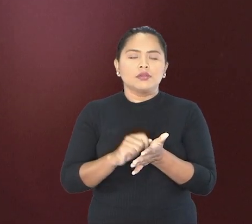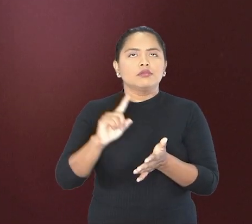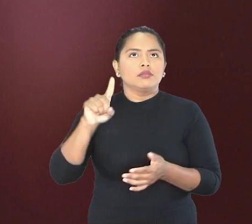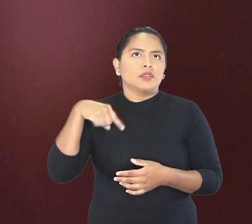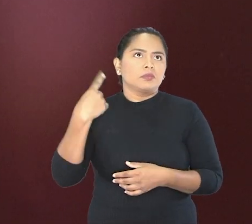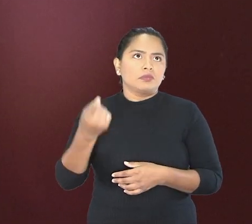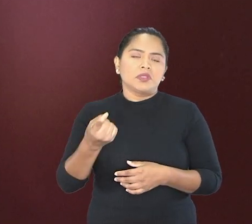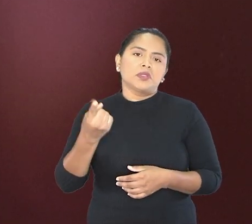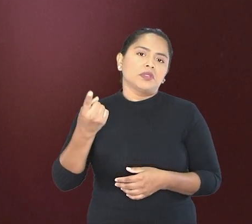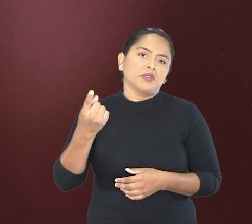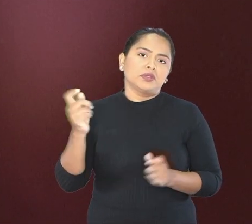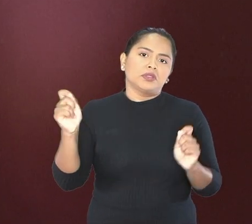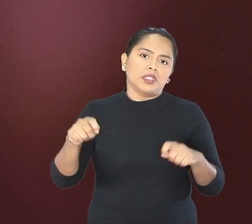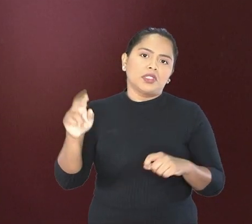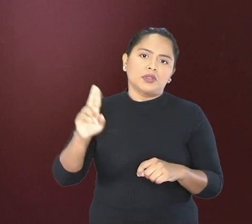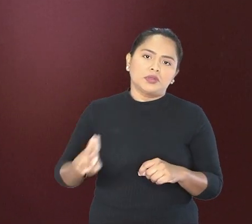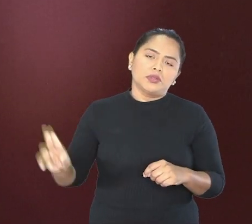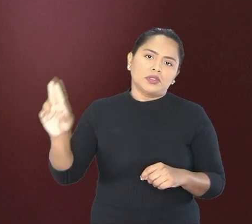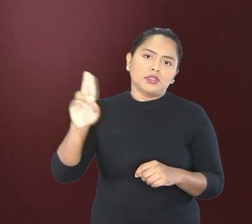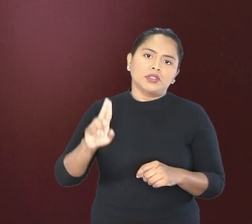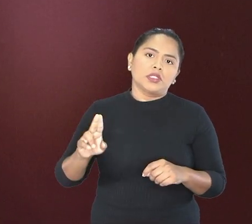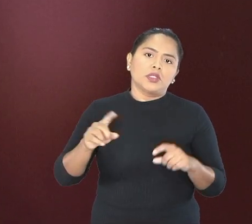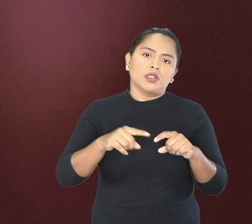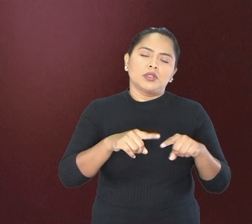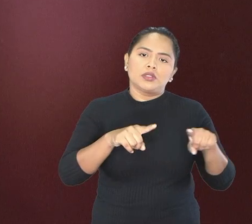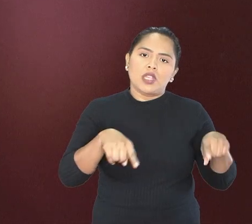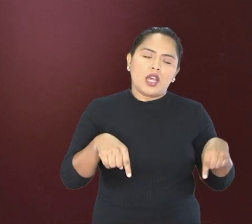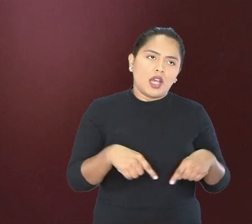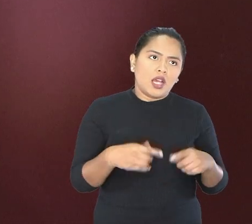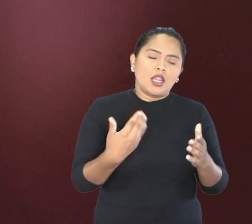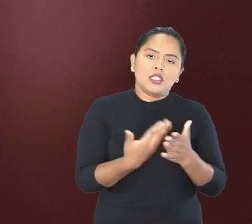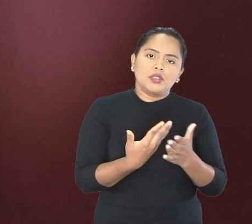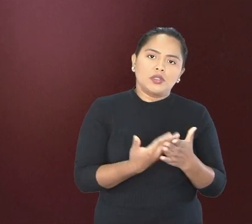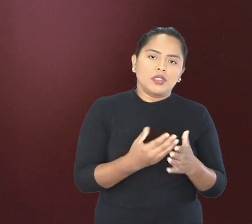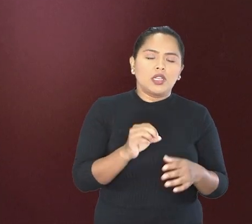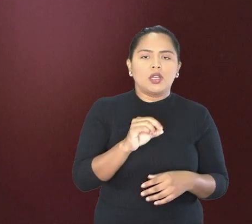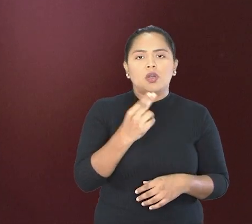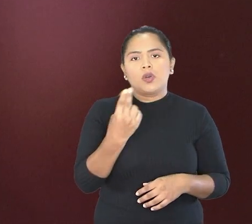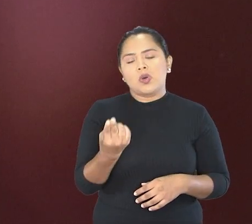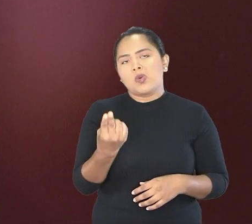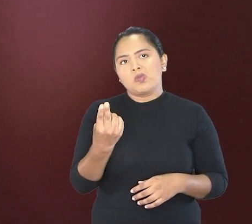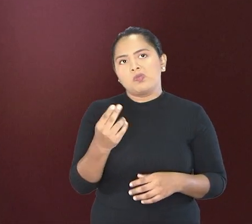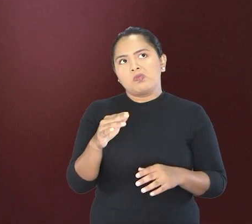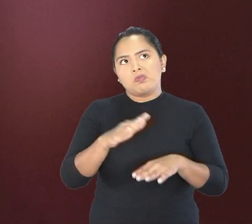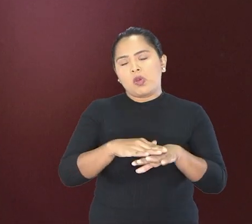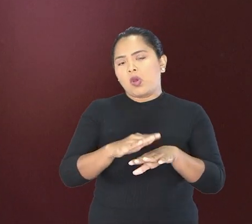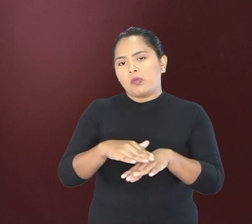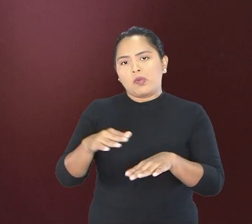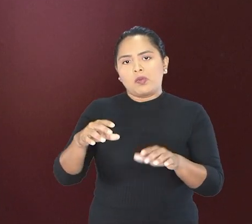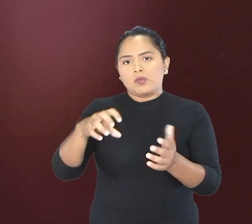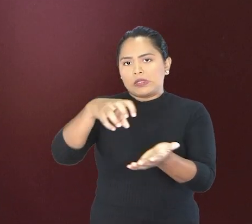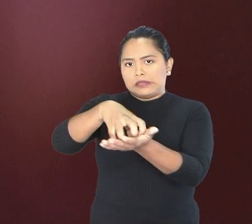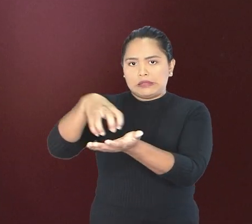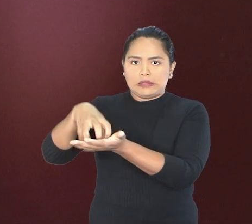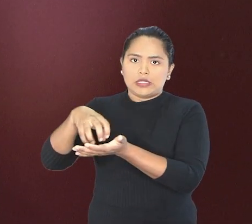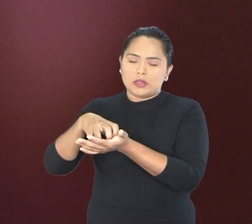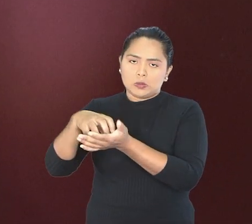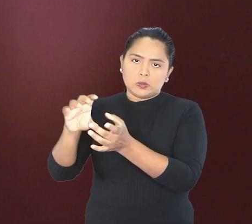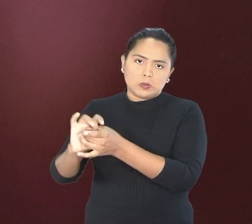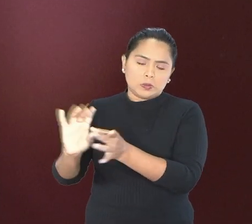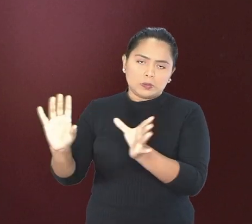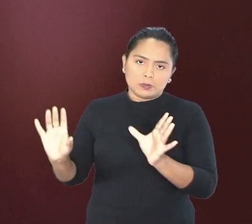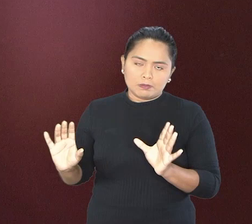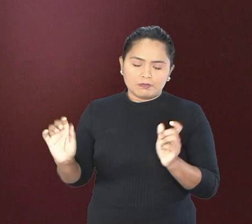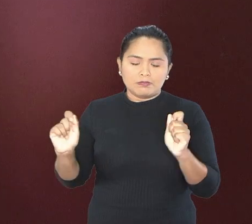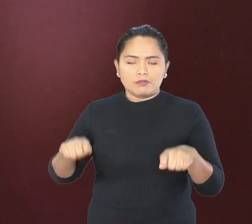depois é eles utilizarem o espaço, se eles solicitarem, ou às vezes o curso é no próprio espaço deles, mas enfim, eles conseguem ter